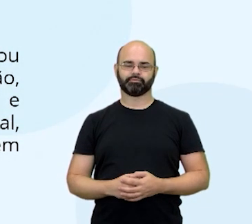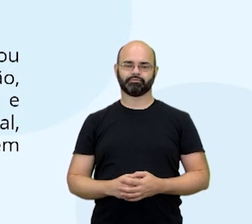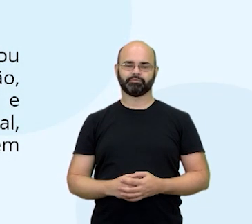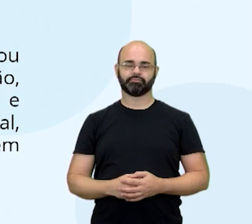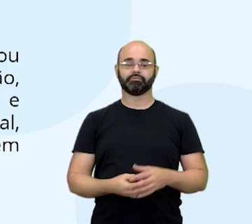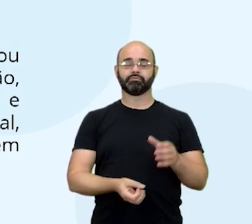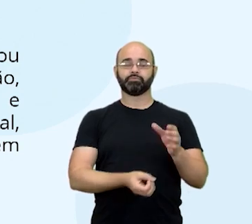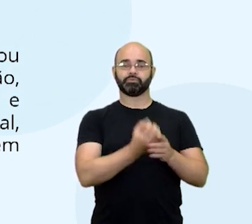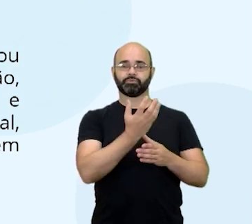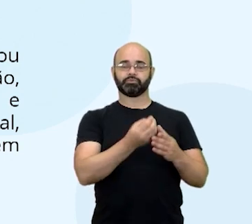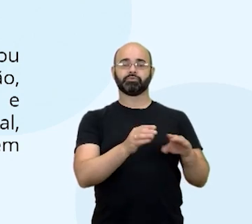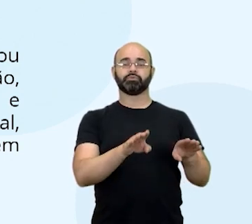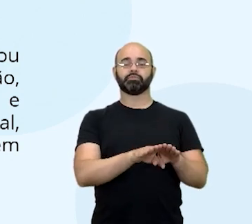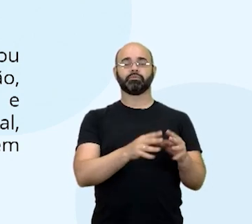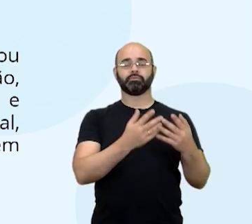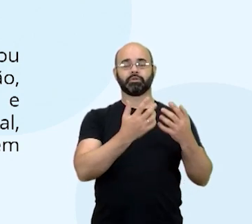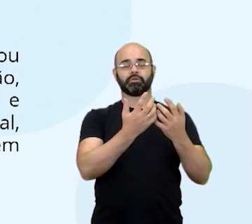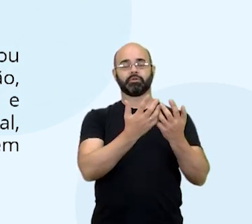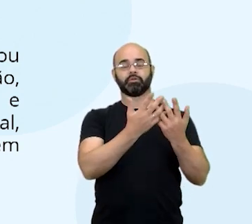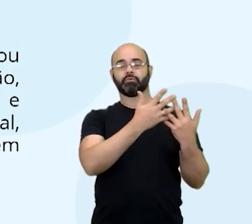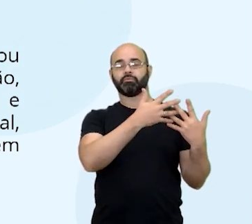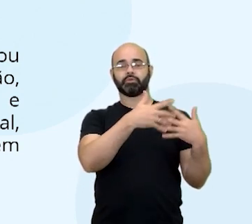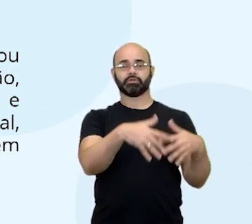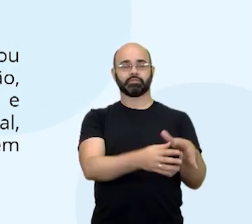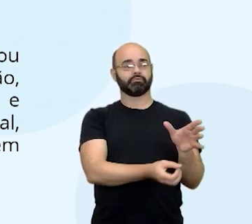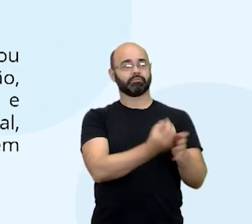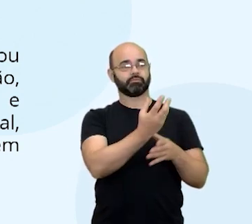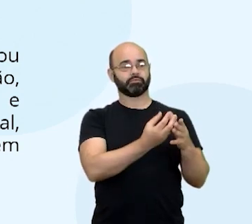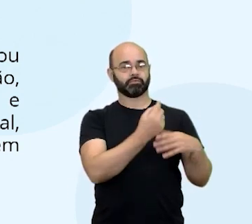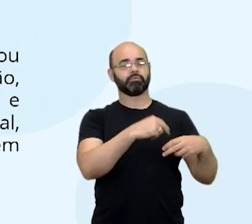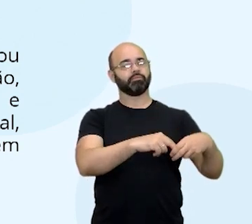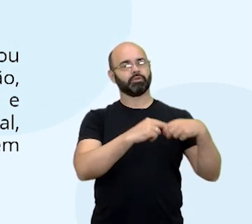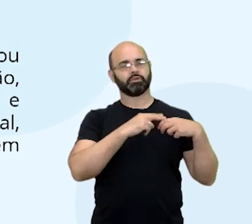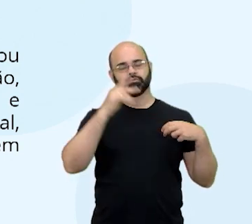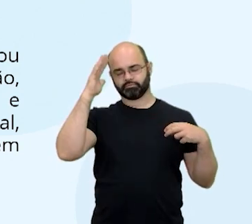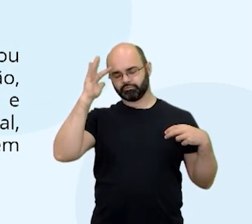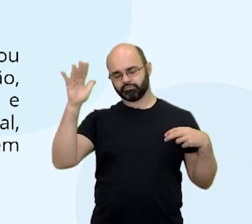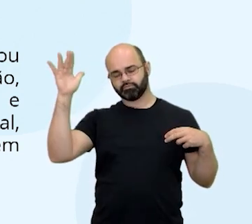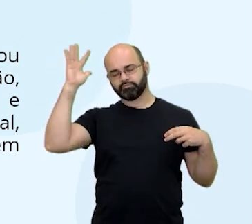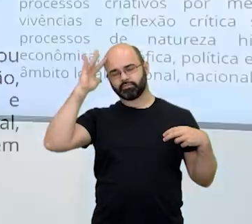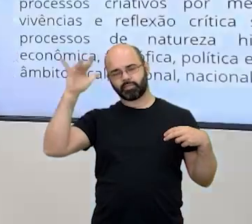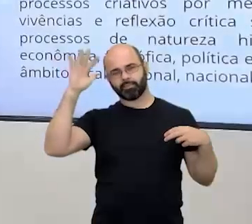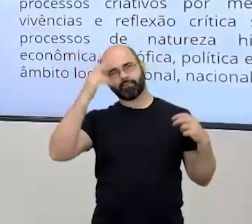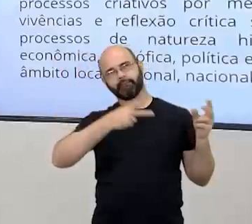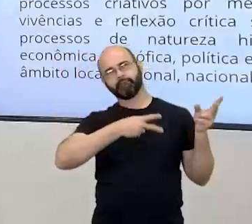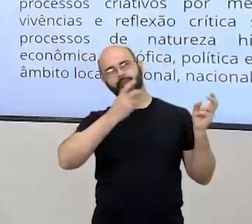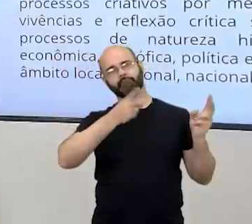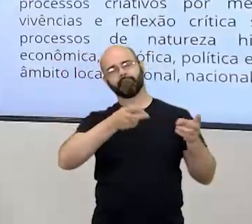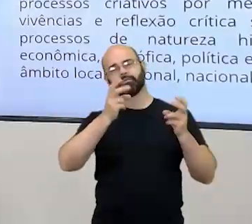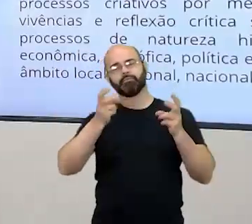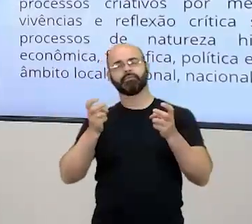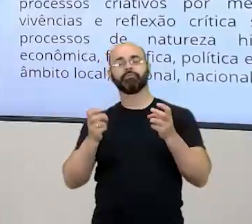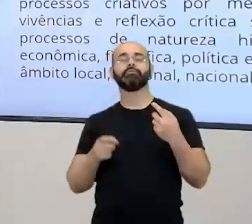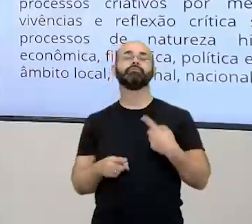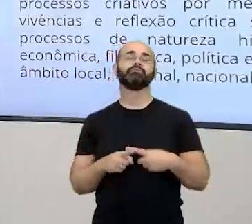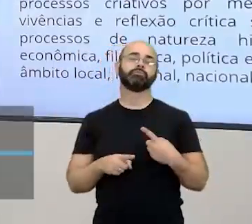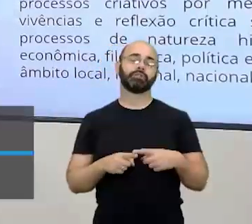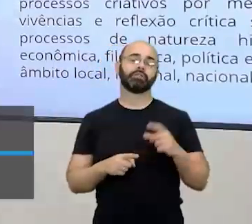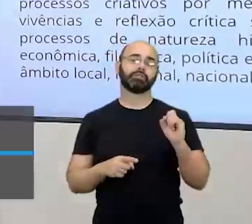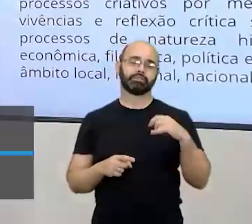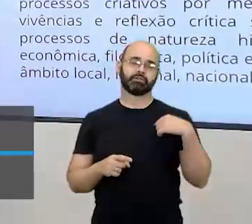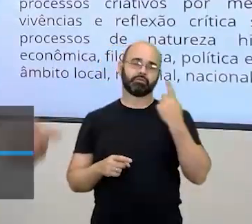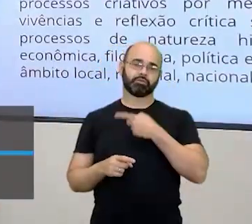processos criativos por meio da fruição. Porque é muito comum, quando a gente está relacionado à